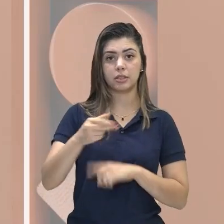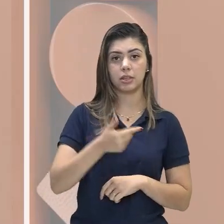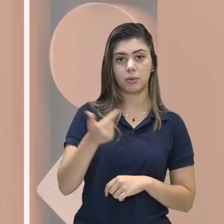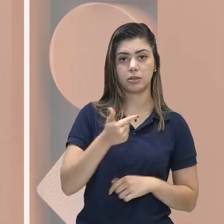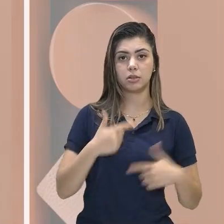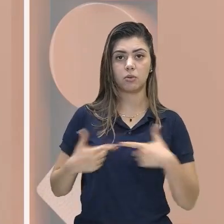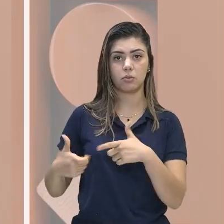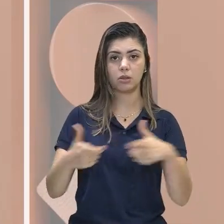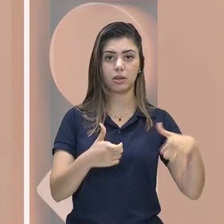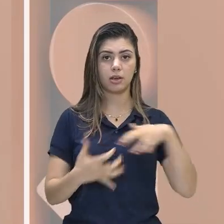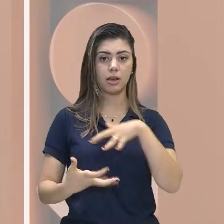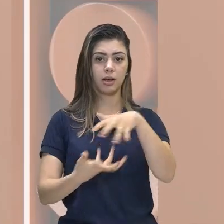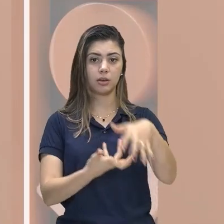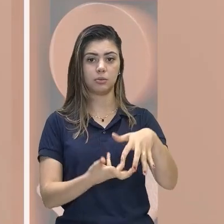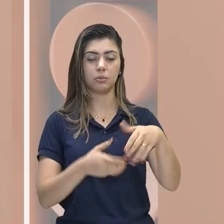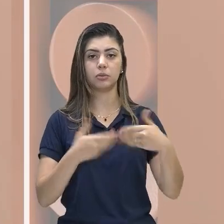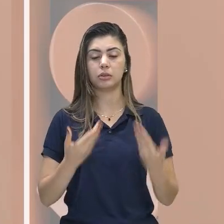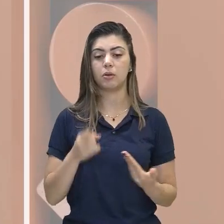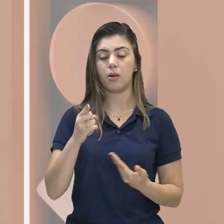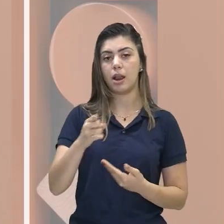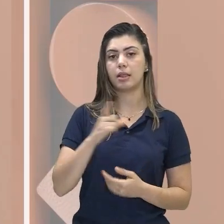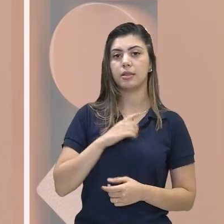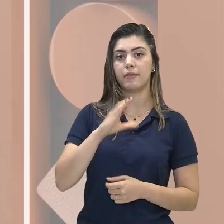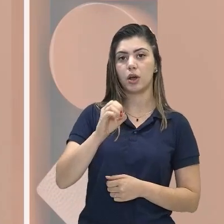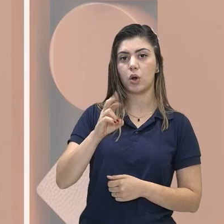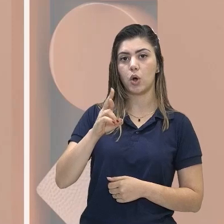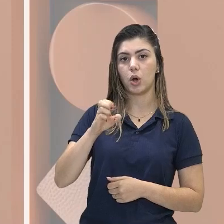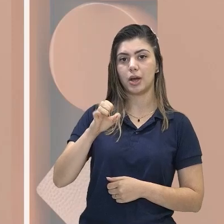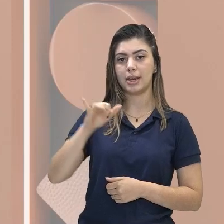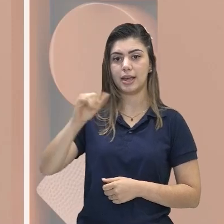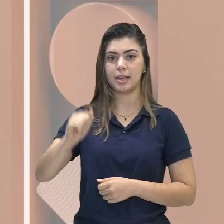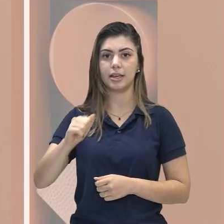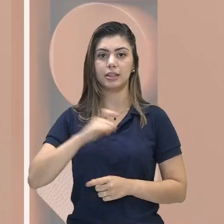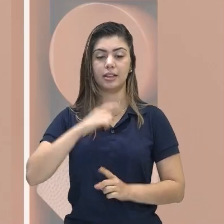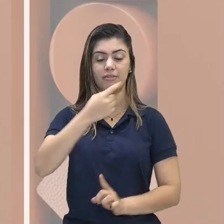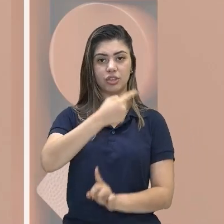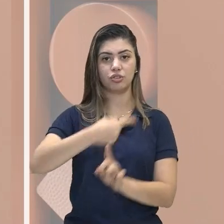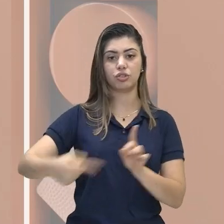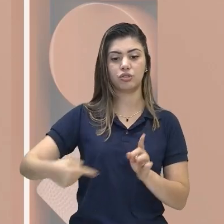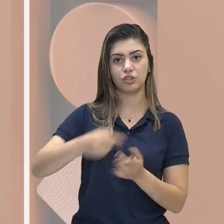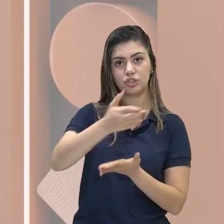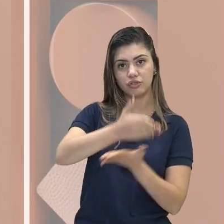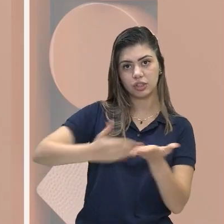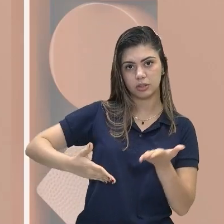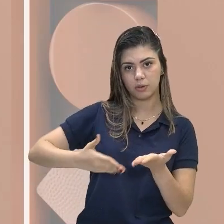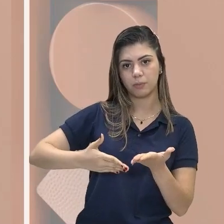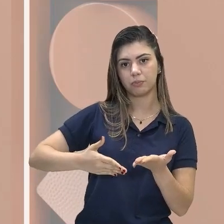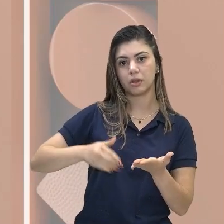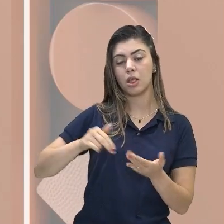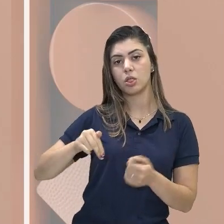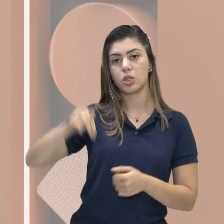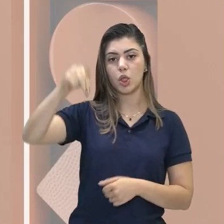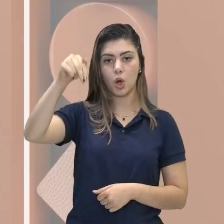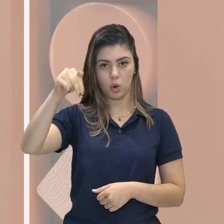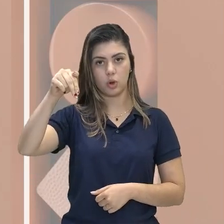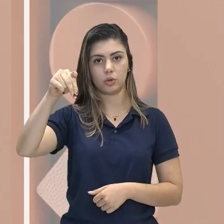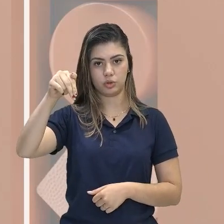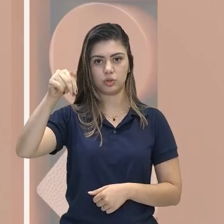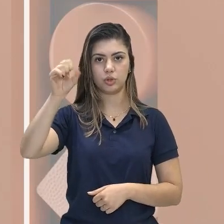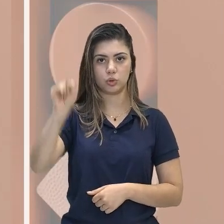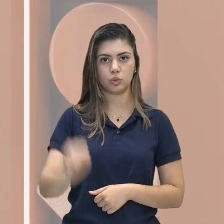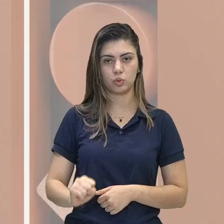Guerra Mundial dividiram a Coreia em zonas de influência. uma ao norte e outra